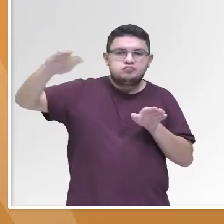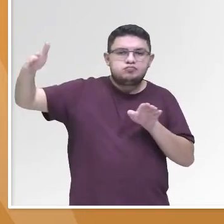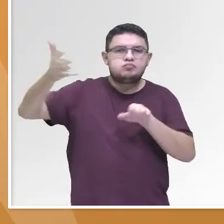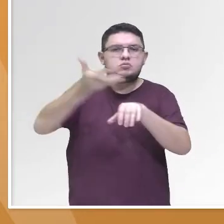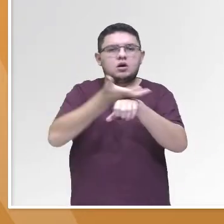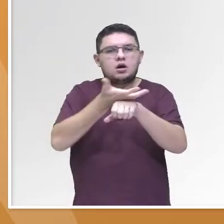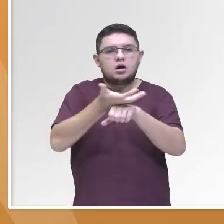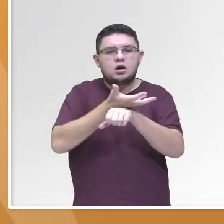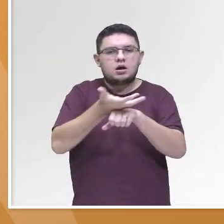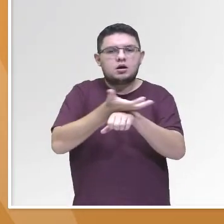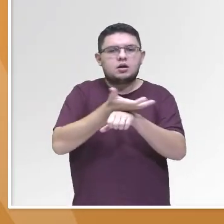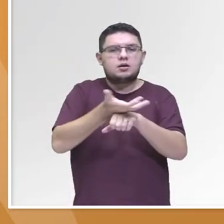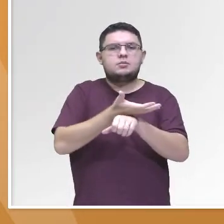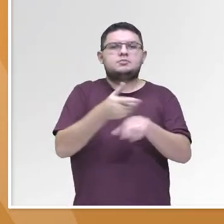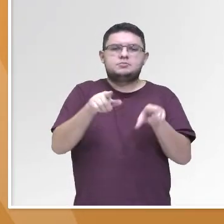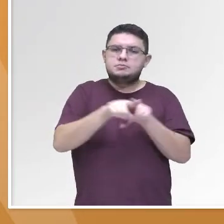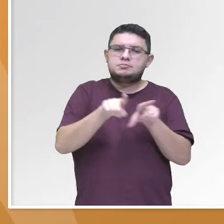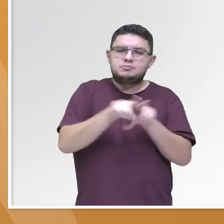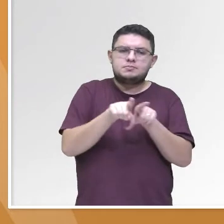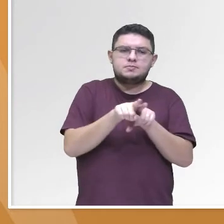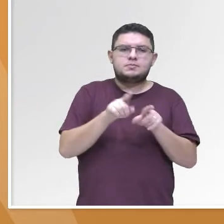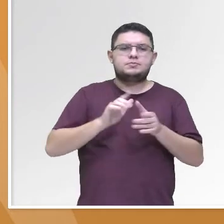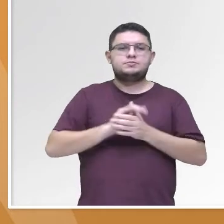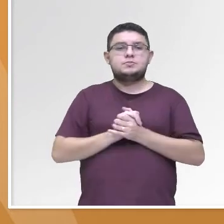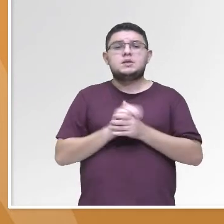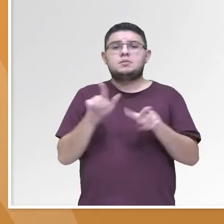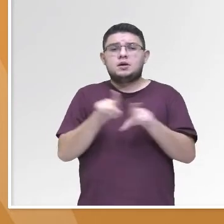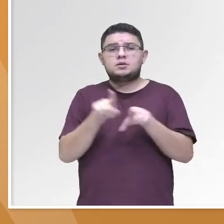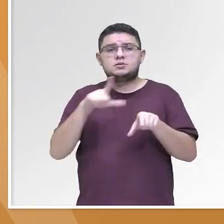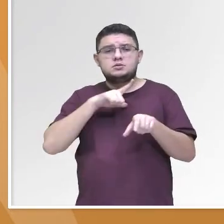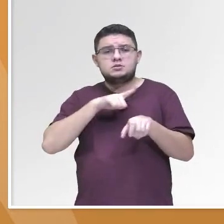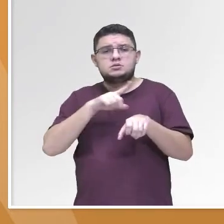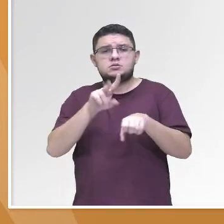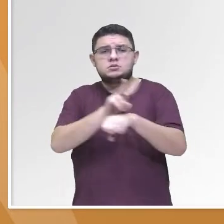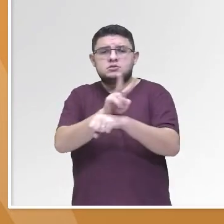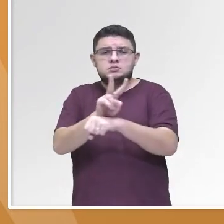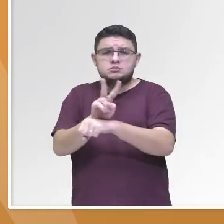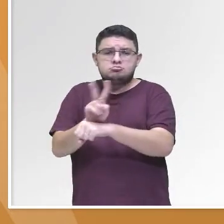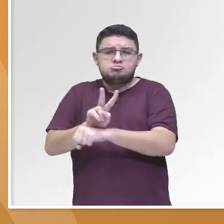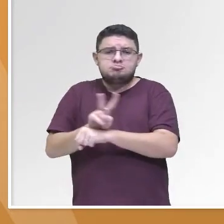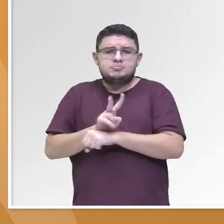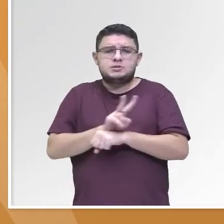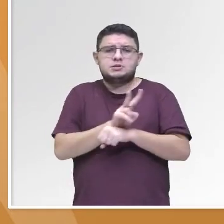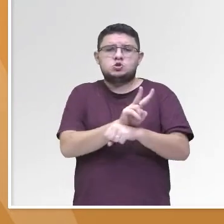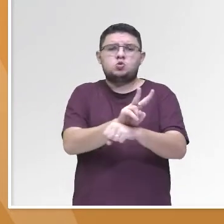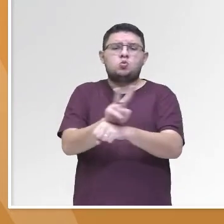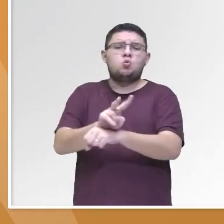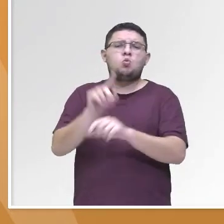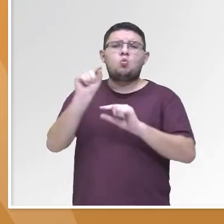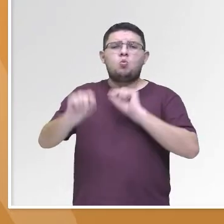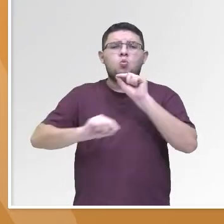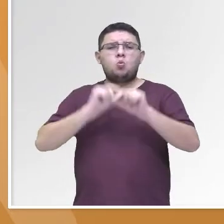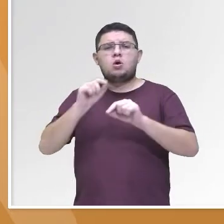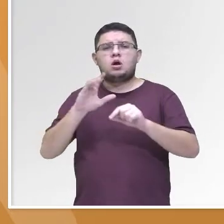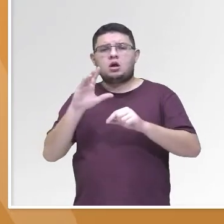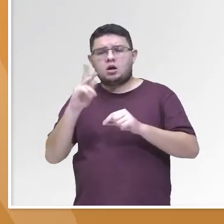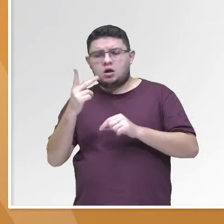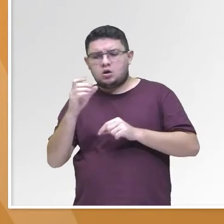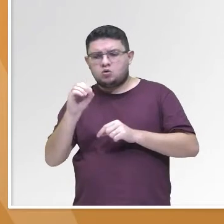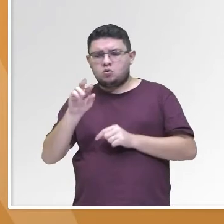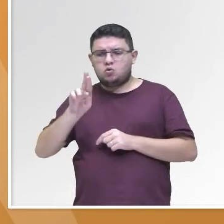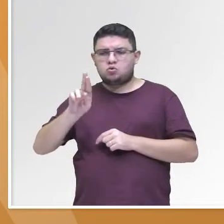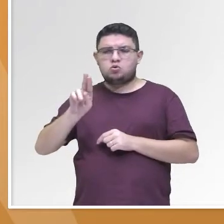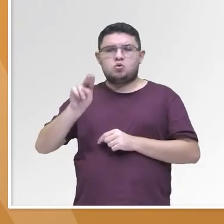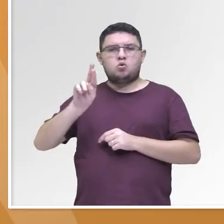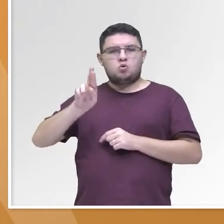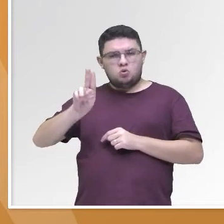no aterro controlado, ali pelaquela estação de tratamento, né, que vai ser coletado e levado para cima da pilha do resíduo, né? Então ele vai